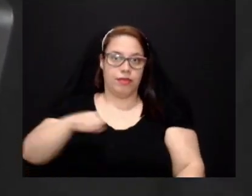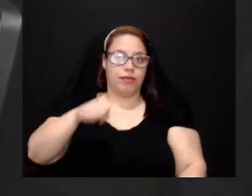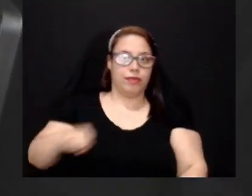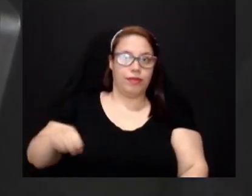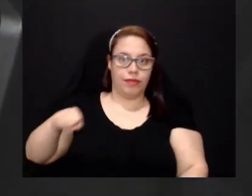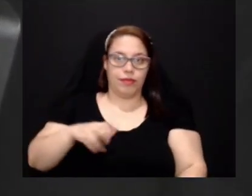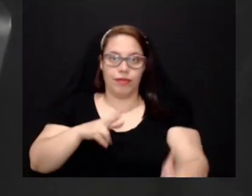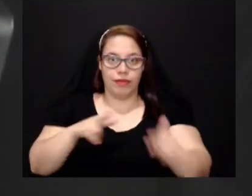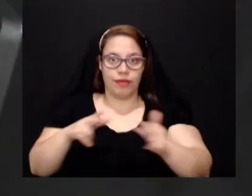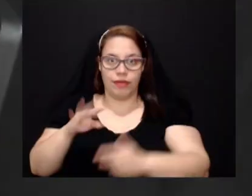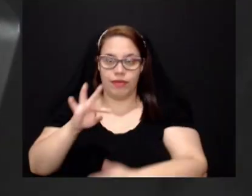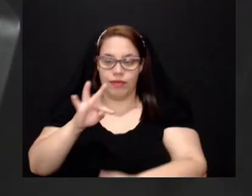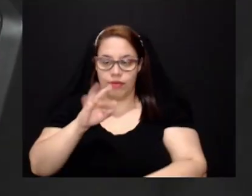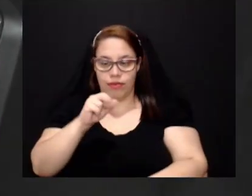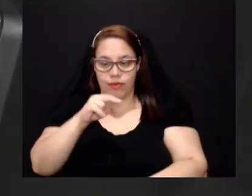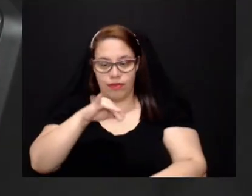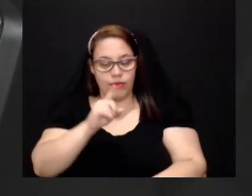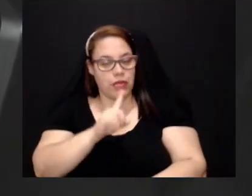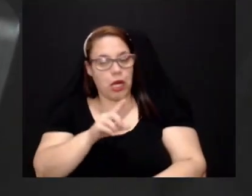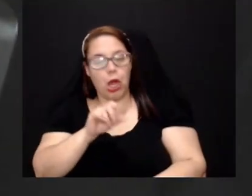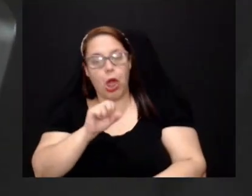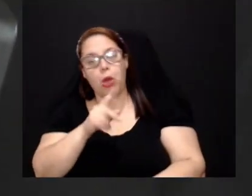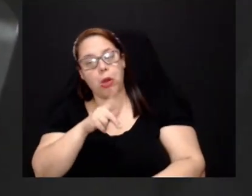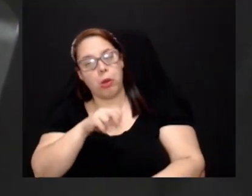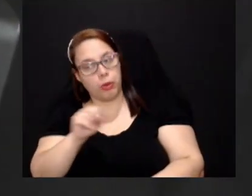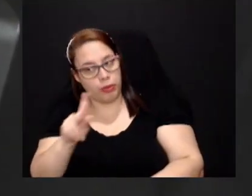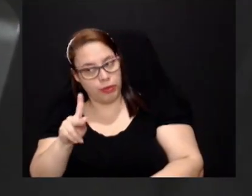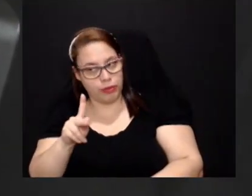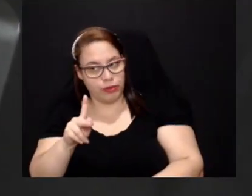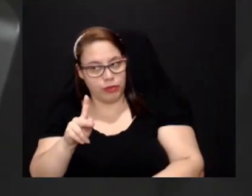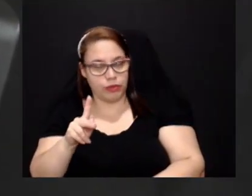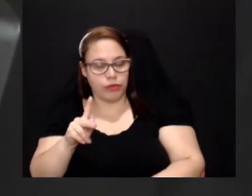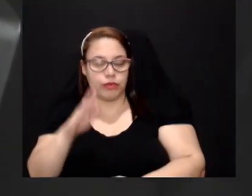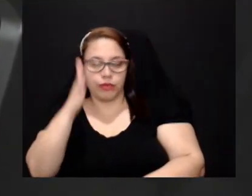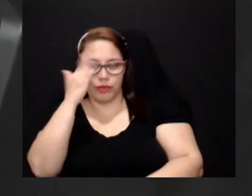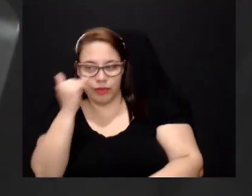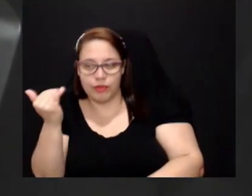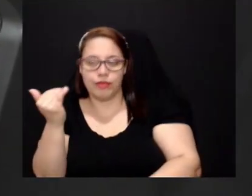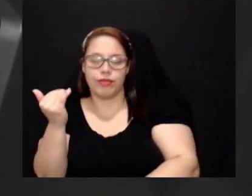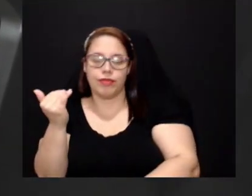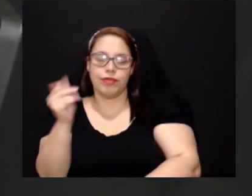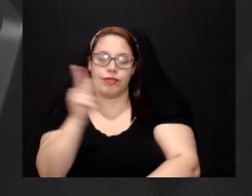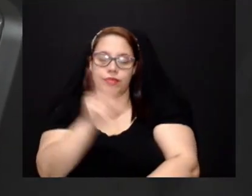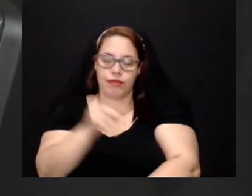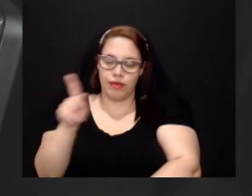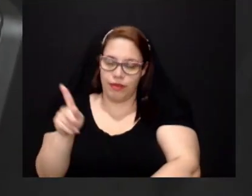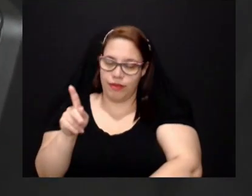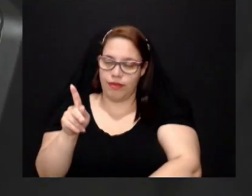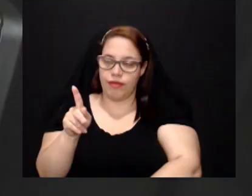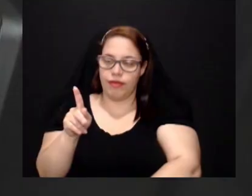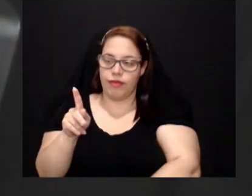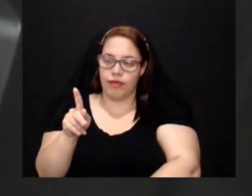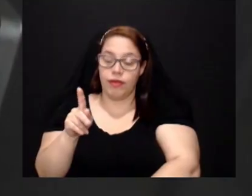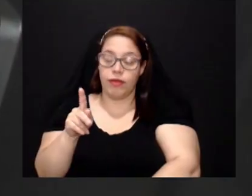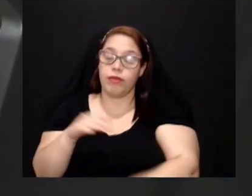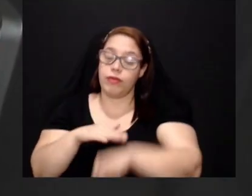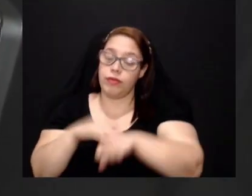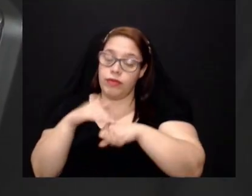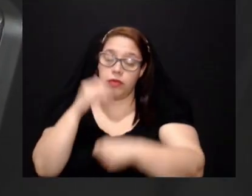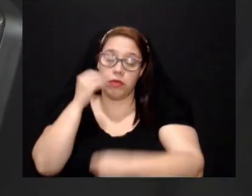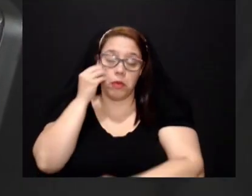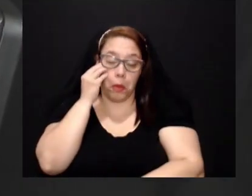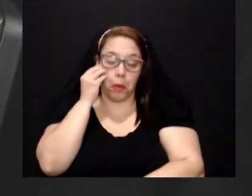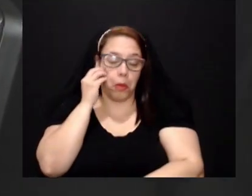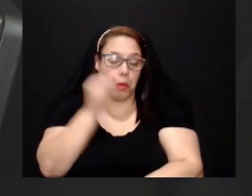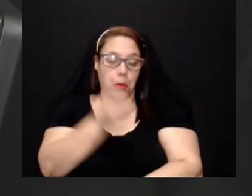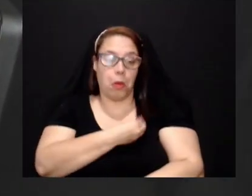Tânia, mas não era do Snoopy. Então, inspirada por professoras que foram afetivas na minha vida, eu gostava de brincar